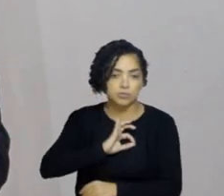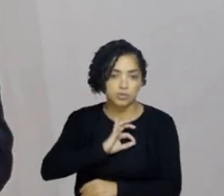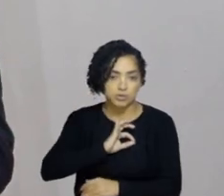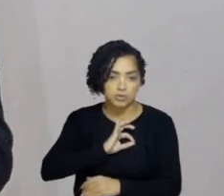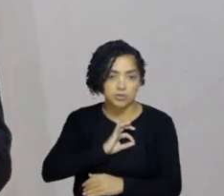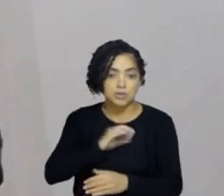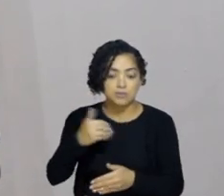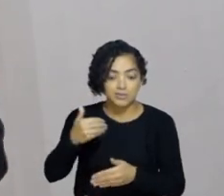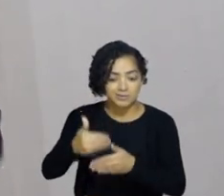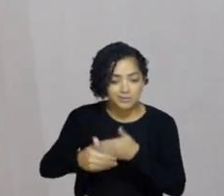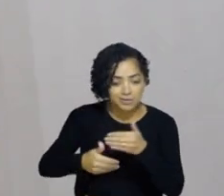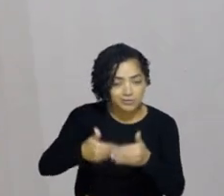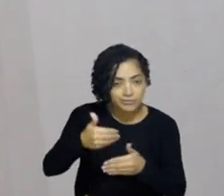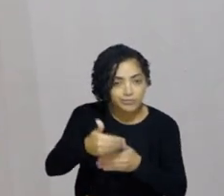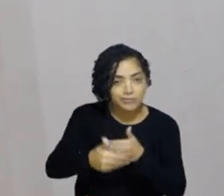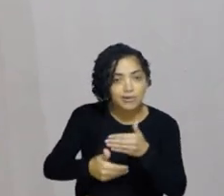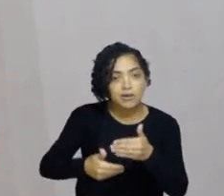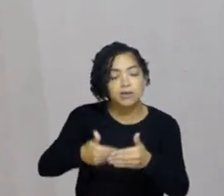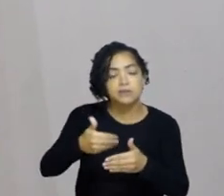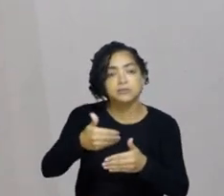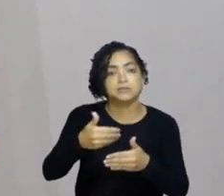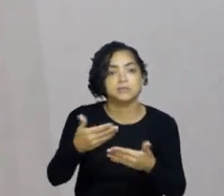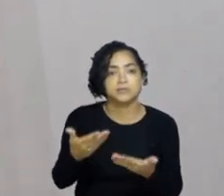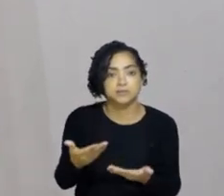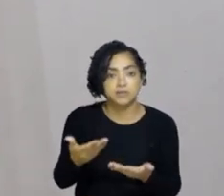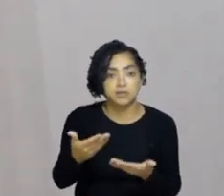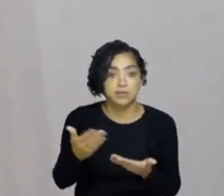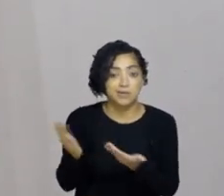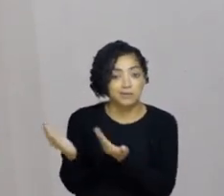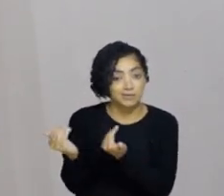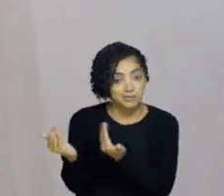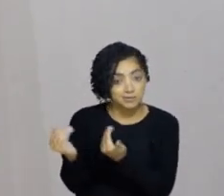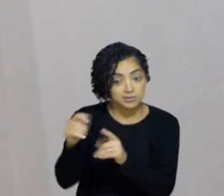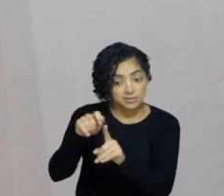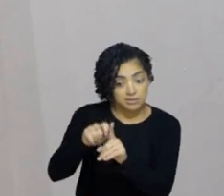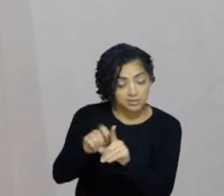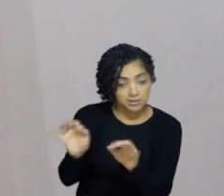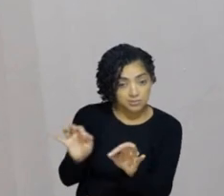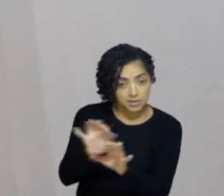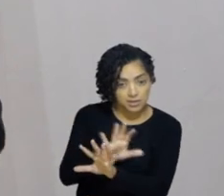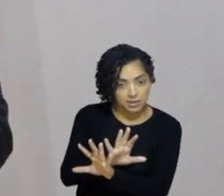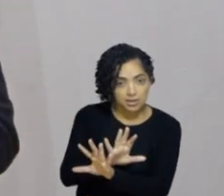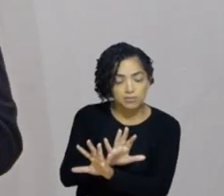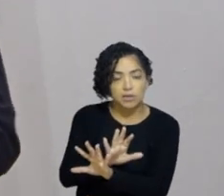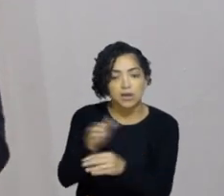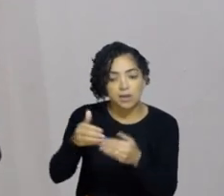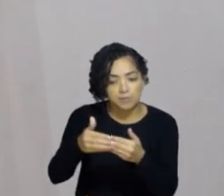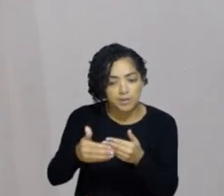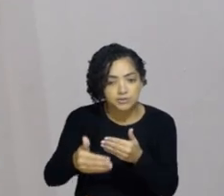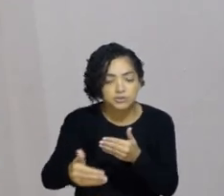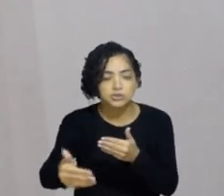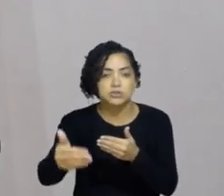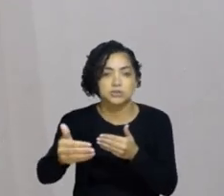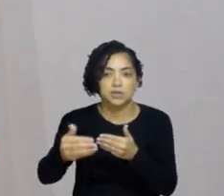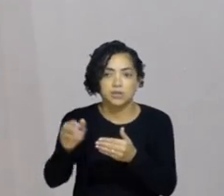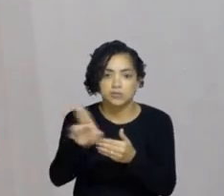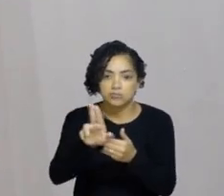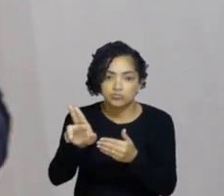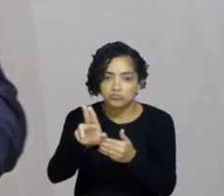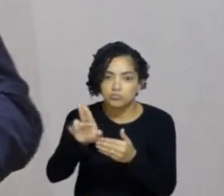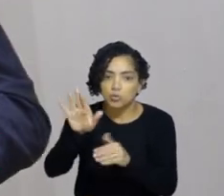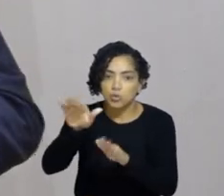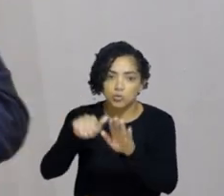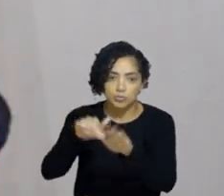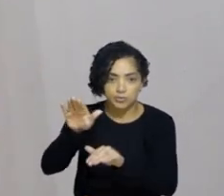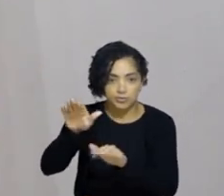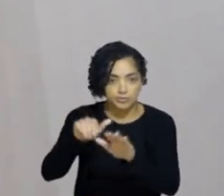fase avançada, em setembro provavelmente ele termina. A partir daí vamos realizar as nomeações e